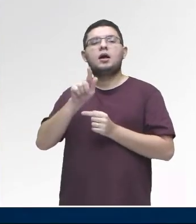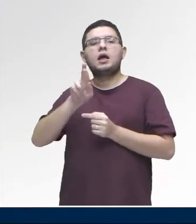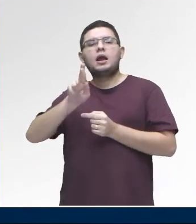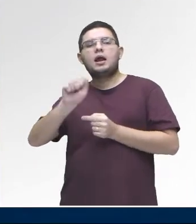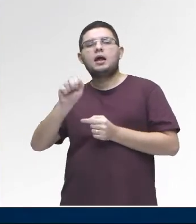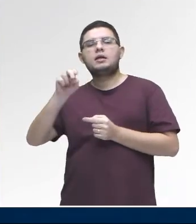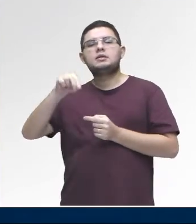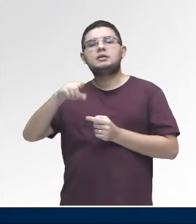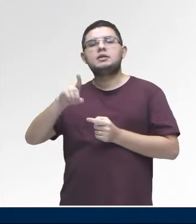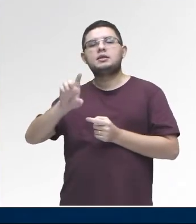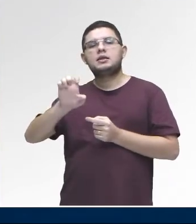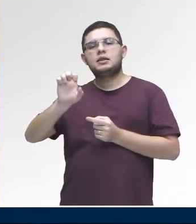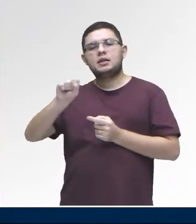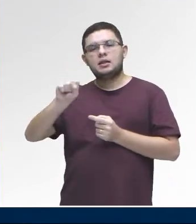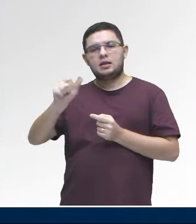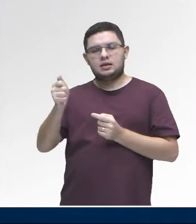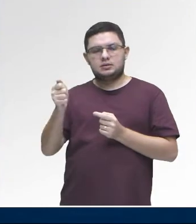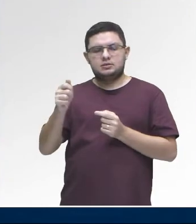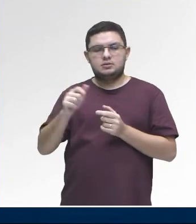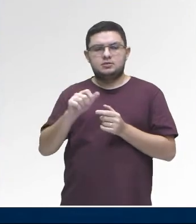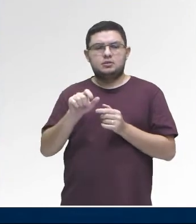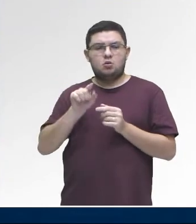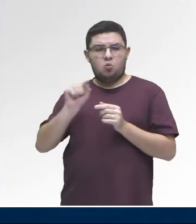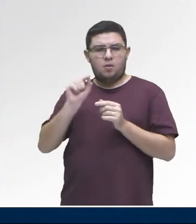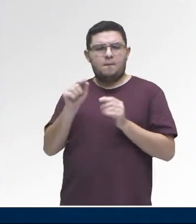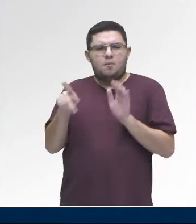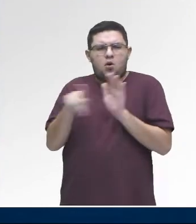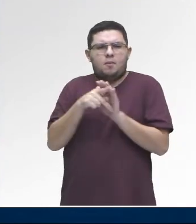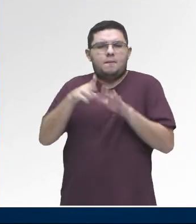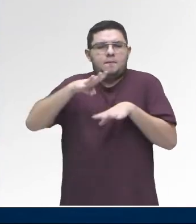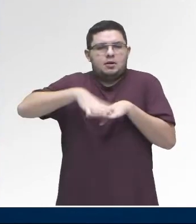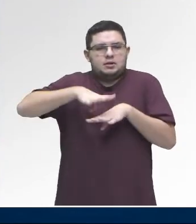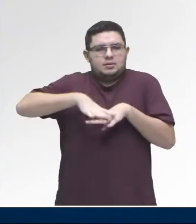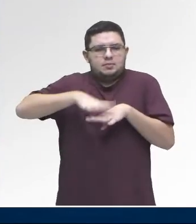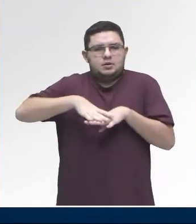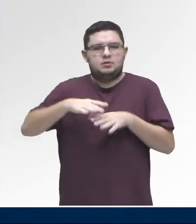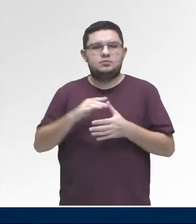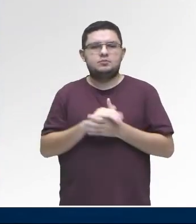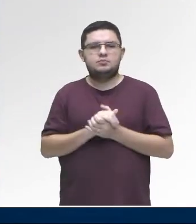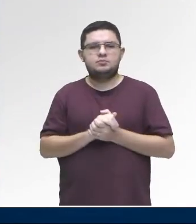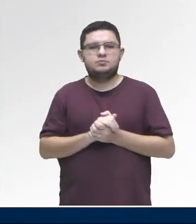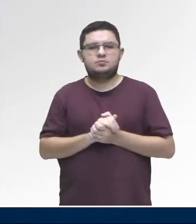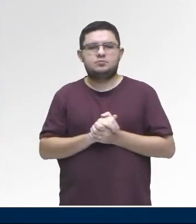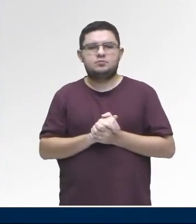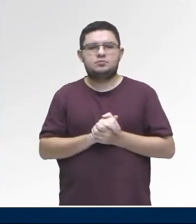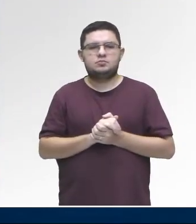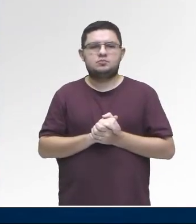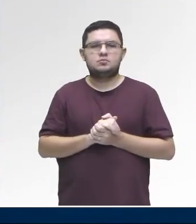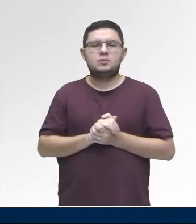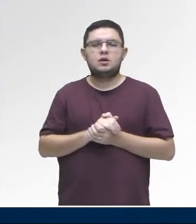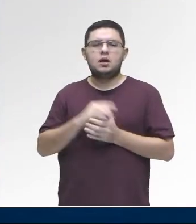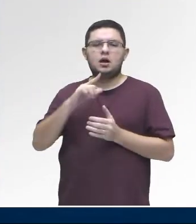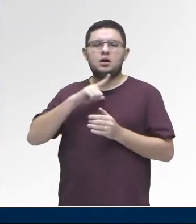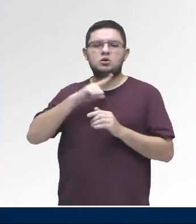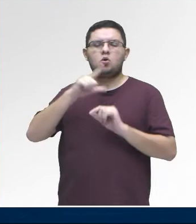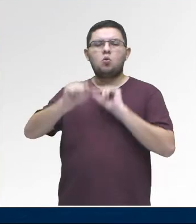matemática, tá? E ela é representada pela sigla KI.